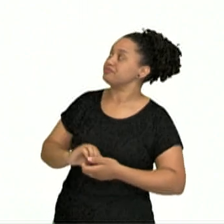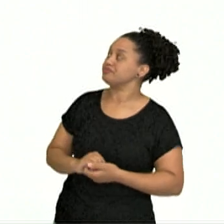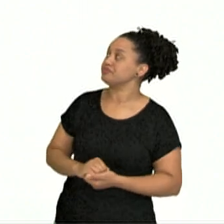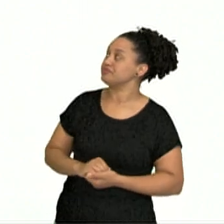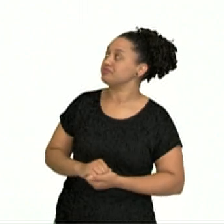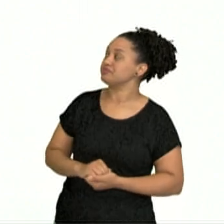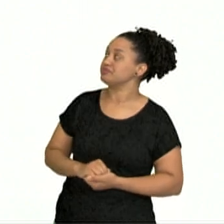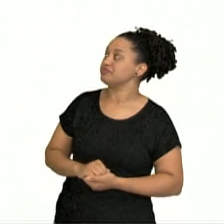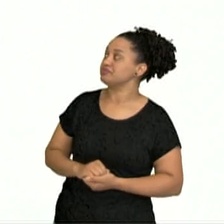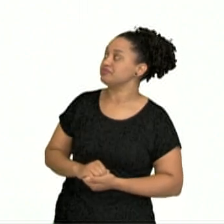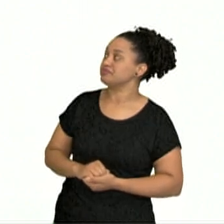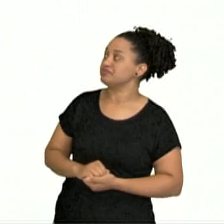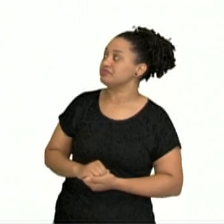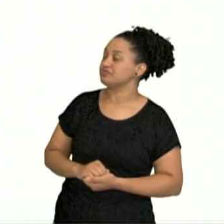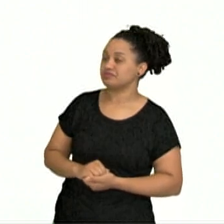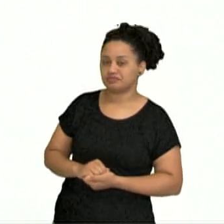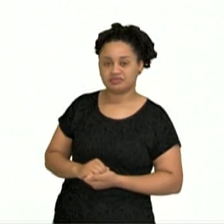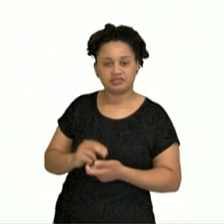Distância.